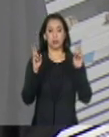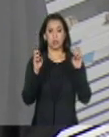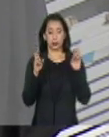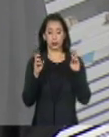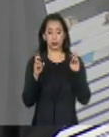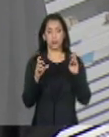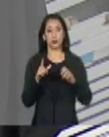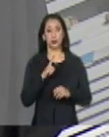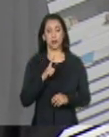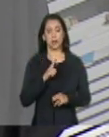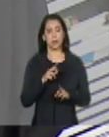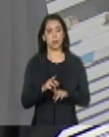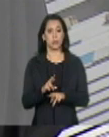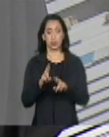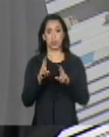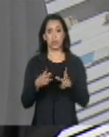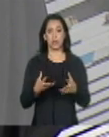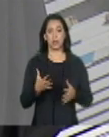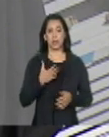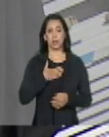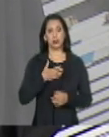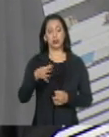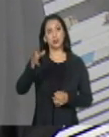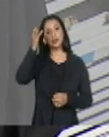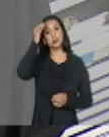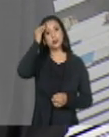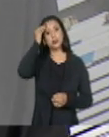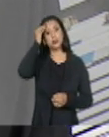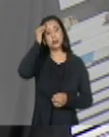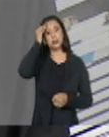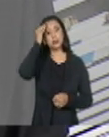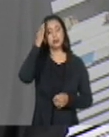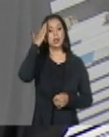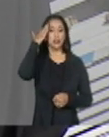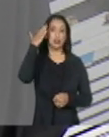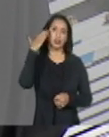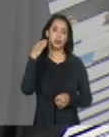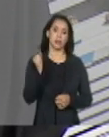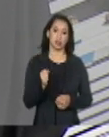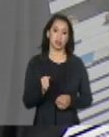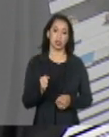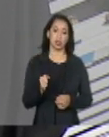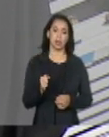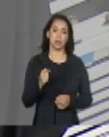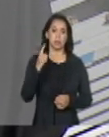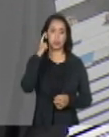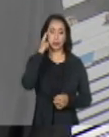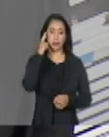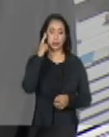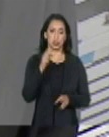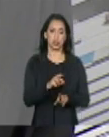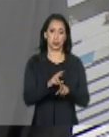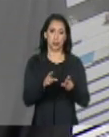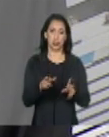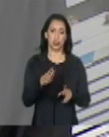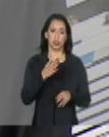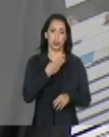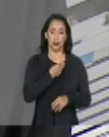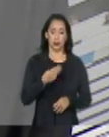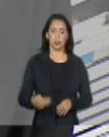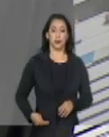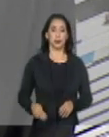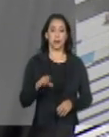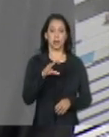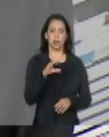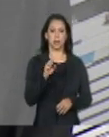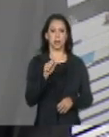uma distinção, a meu ver. Eu sei que não concorda com essa ótica o ministro Celso de Mello, há